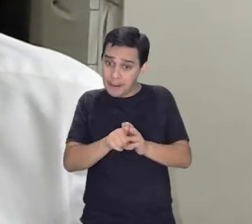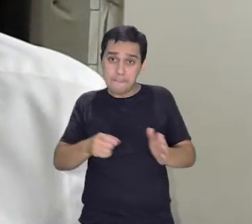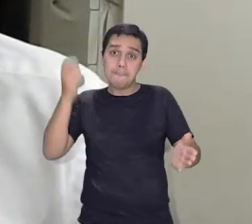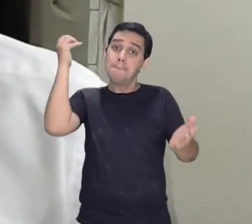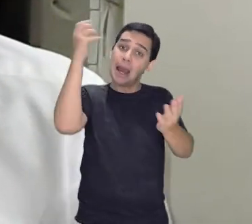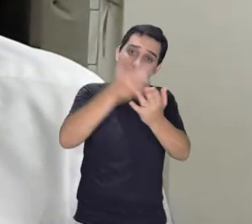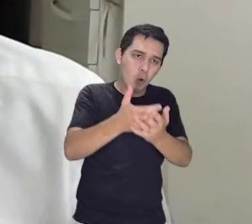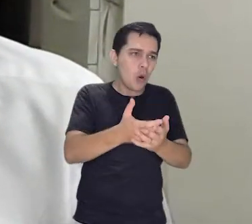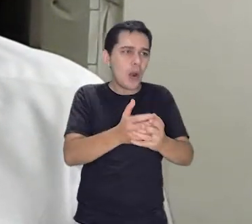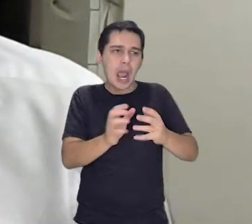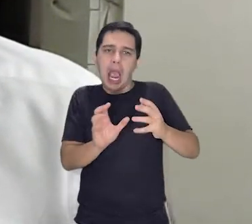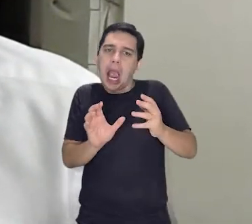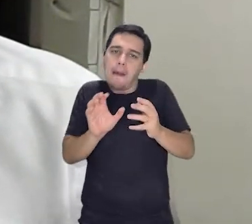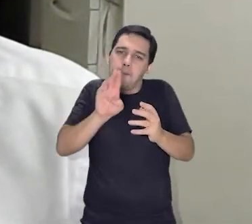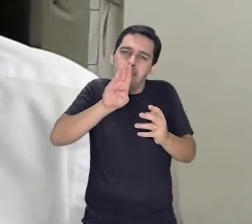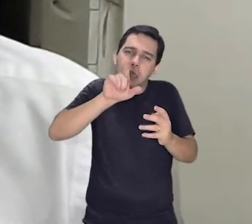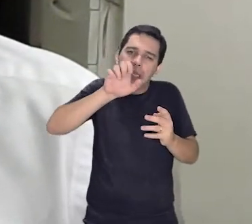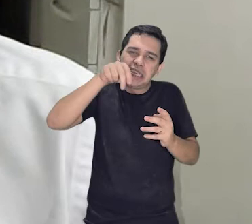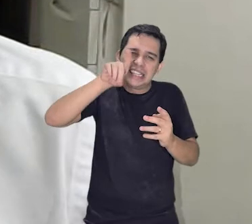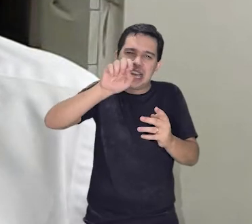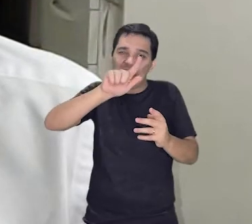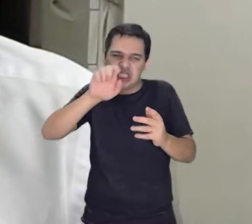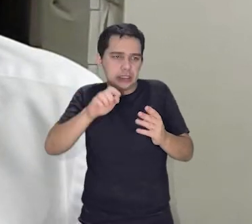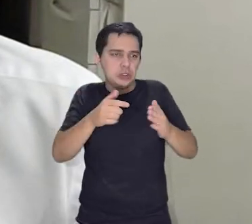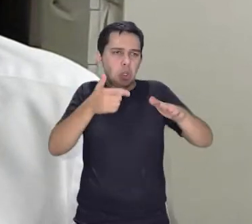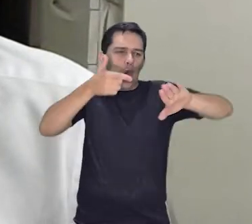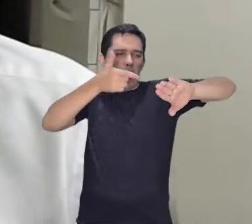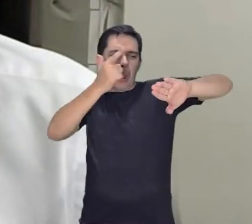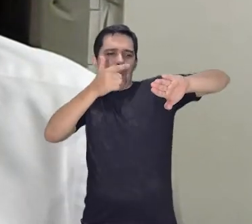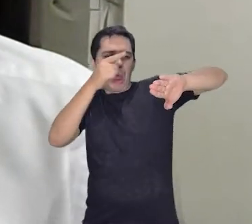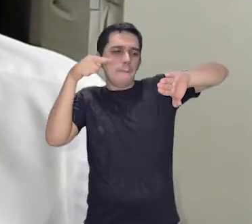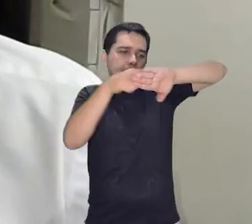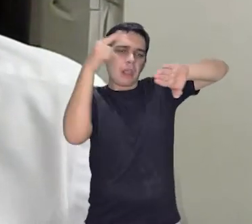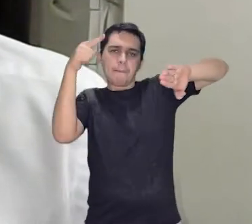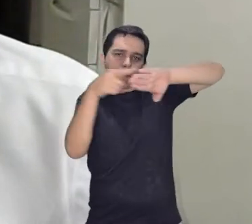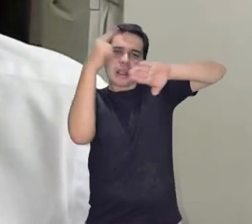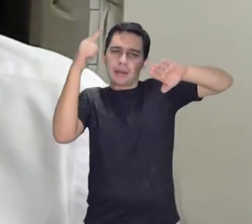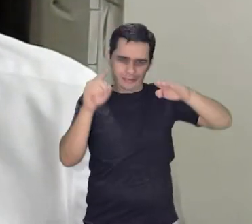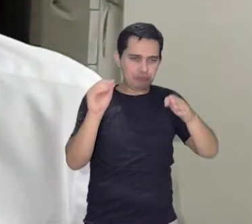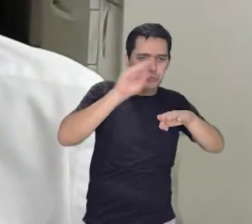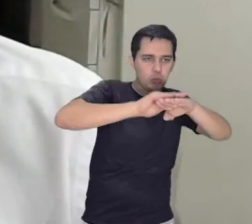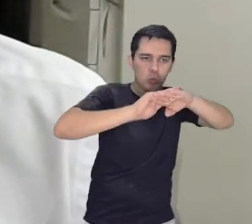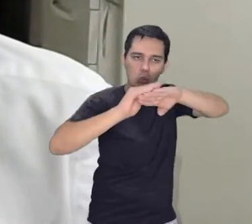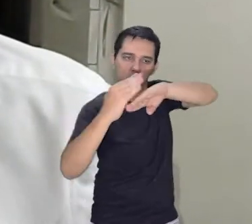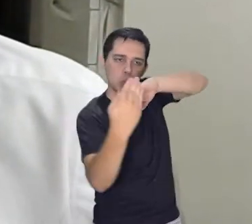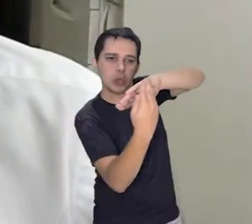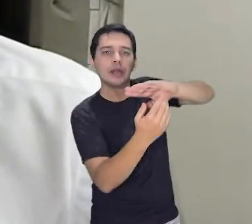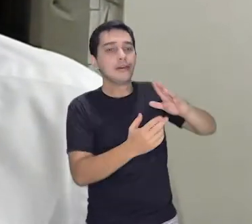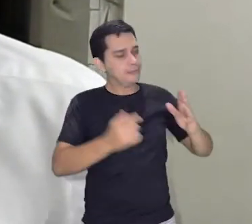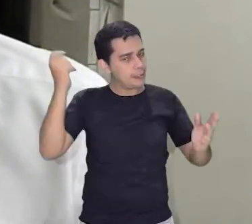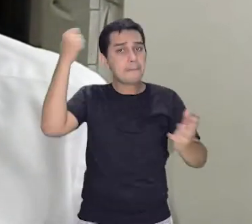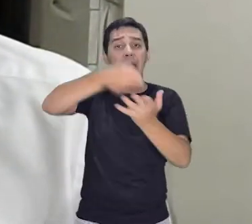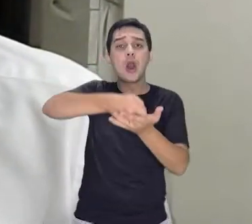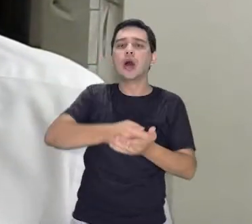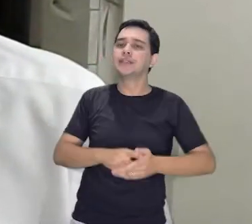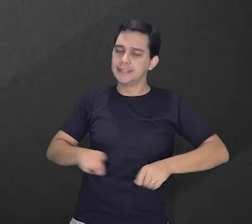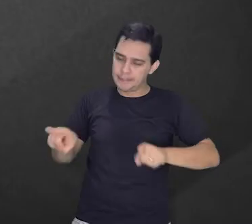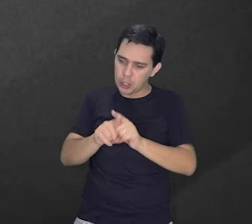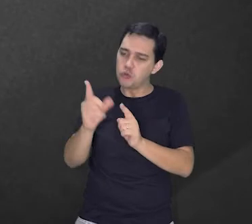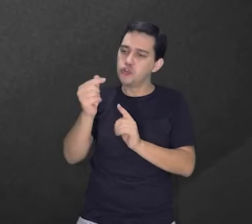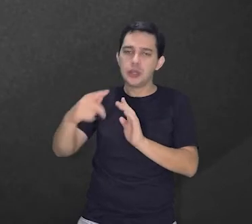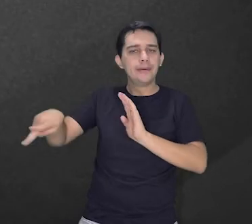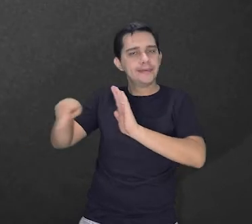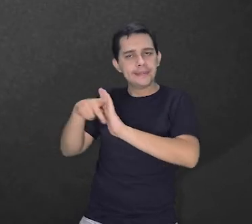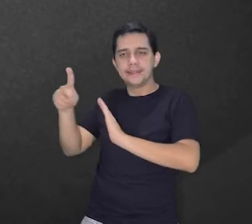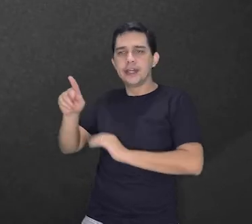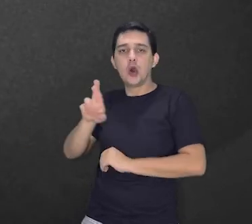recursos, praticamente R$120 mil em espécie, eram também oriundos das atividades irregulares de Rony Lessa. O